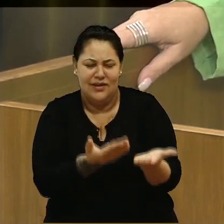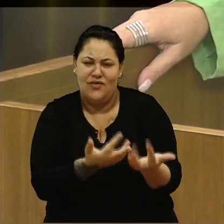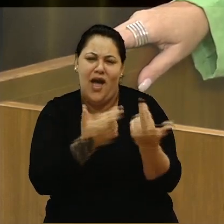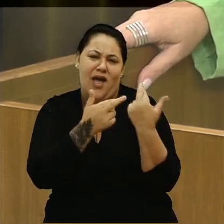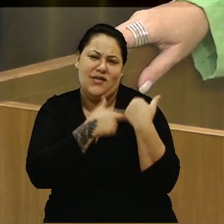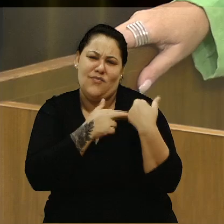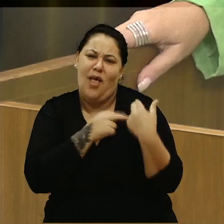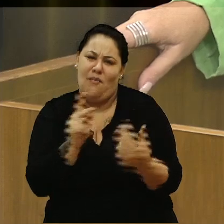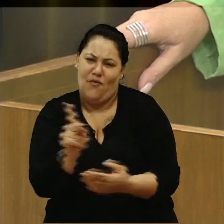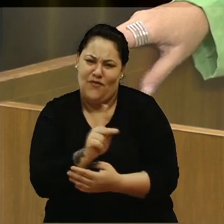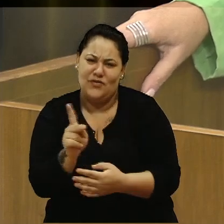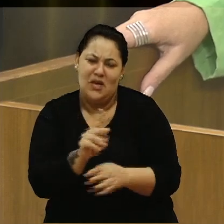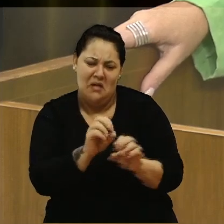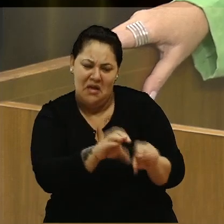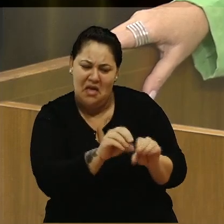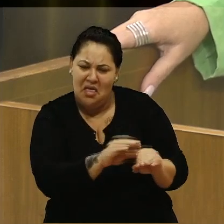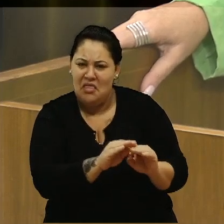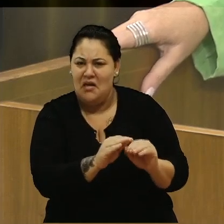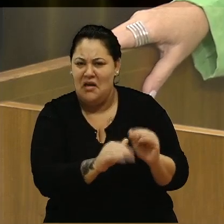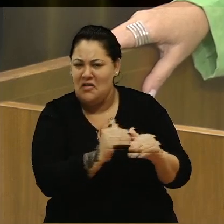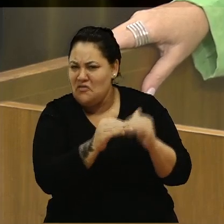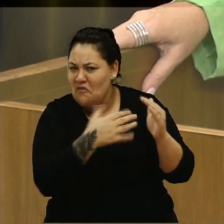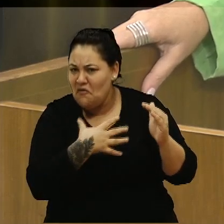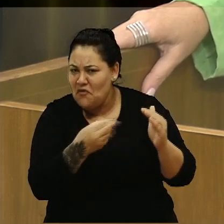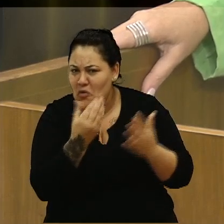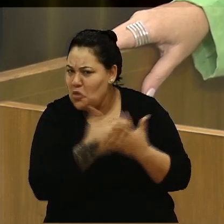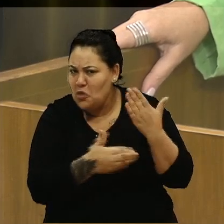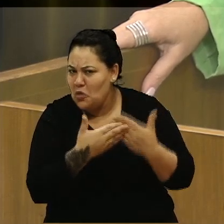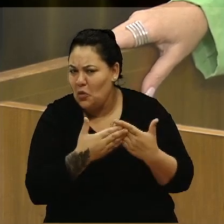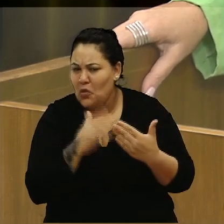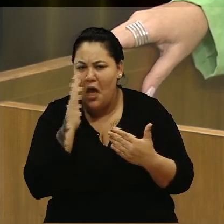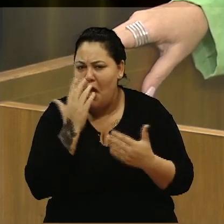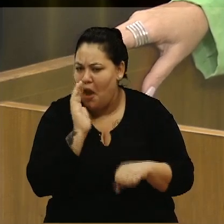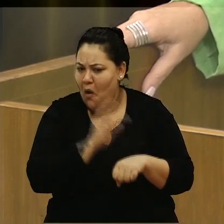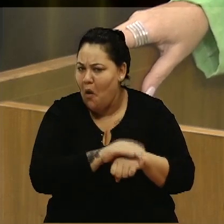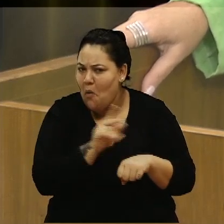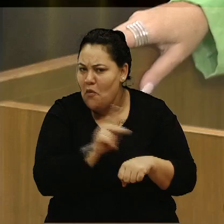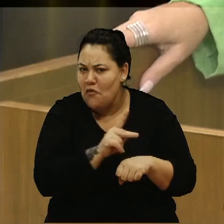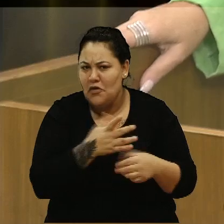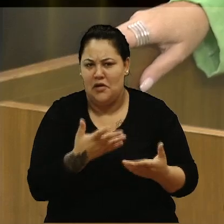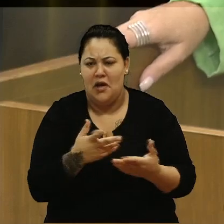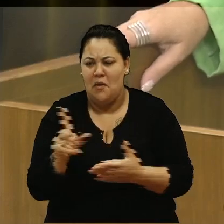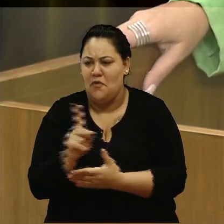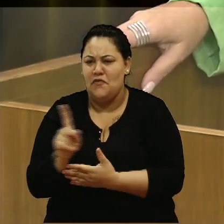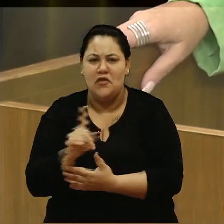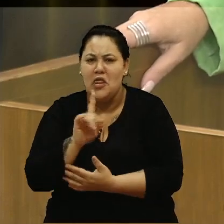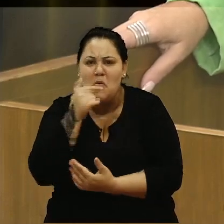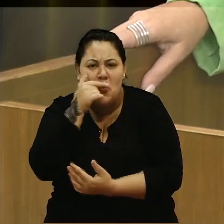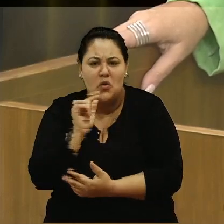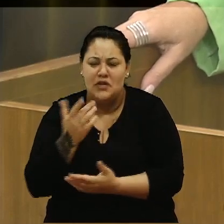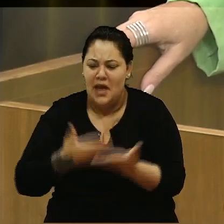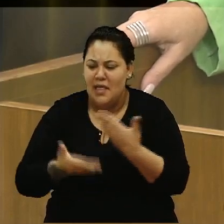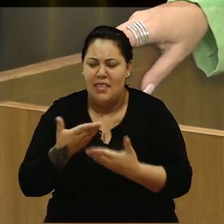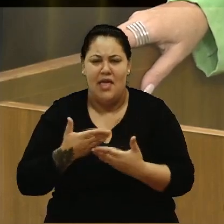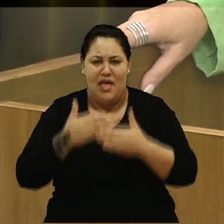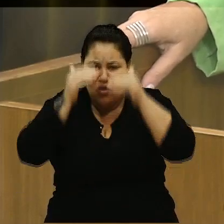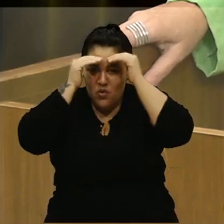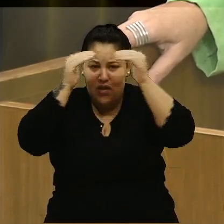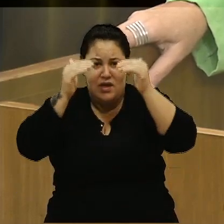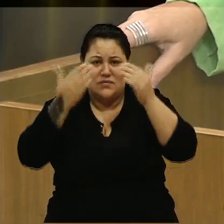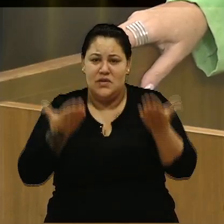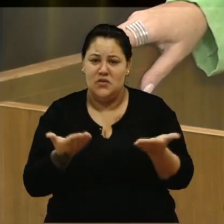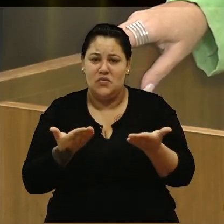nas professoras e nos professores de tudo que acontece, a professora não vai ser respeitada e vai